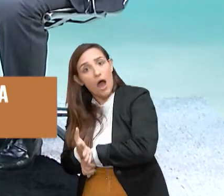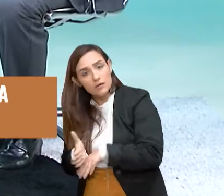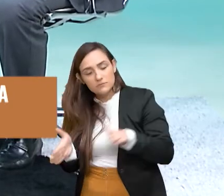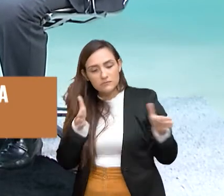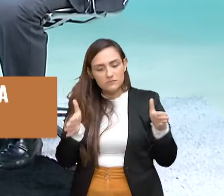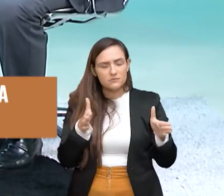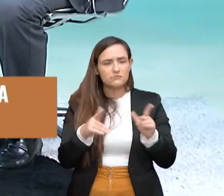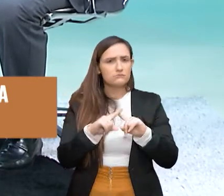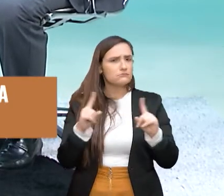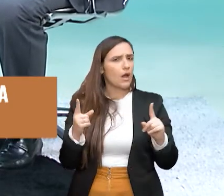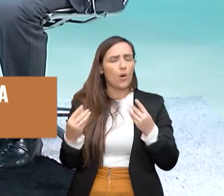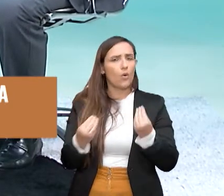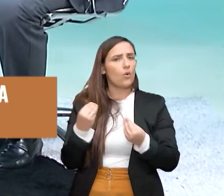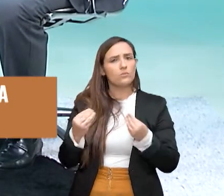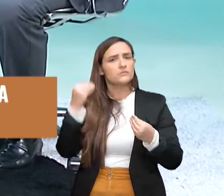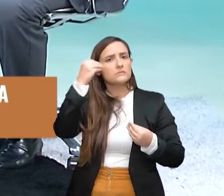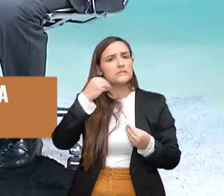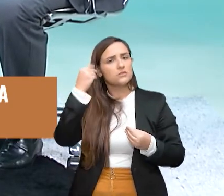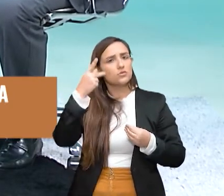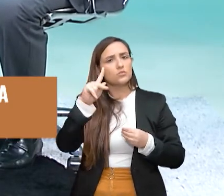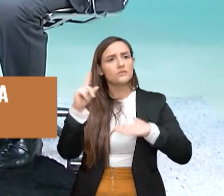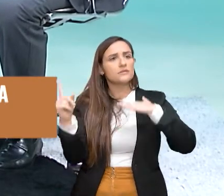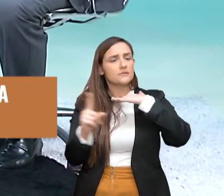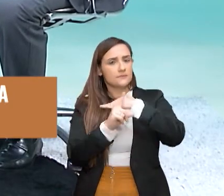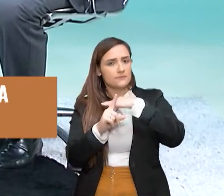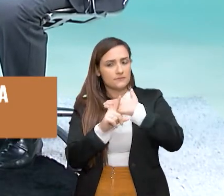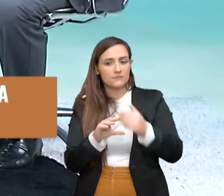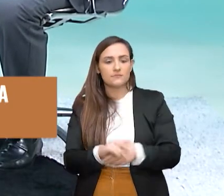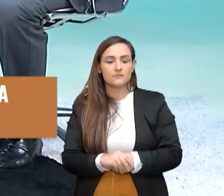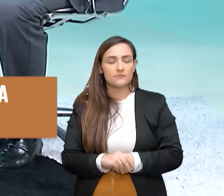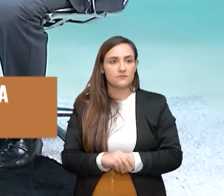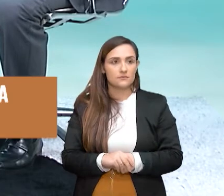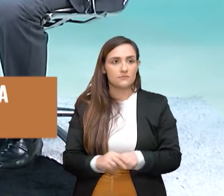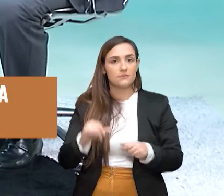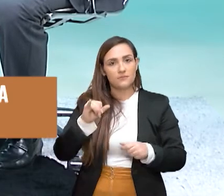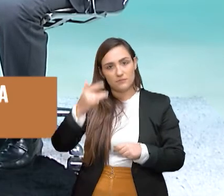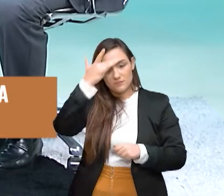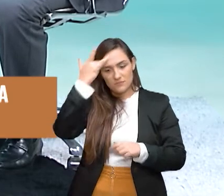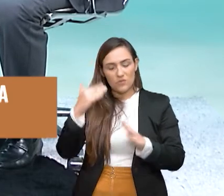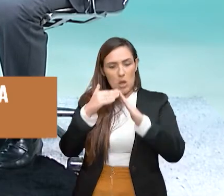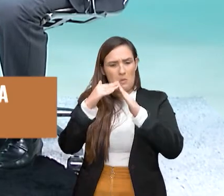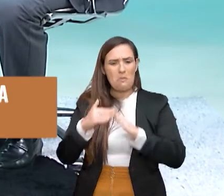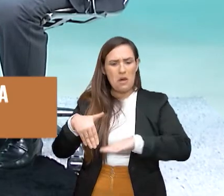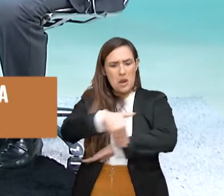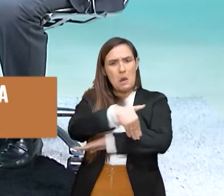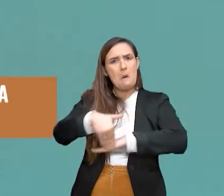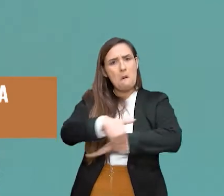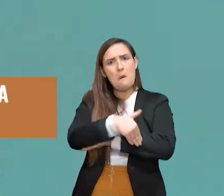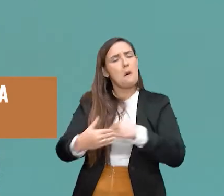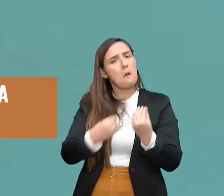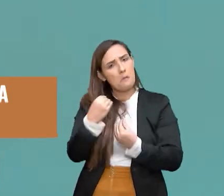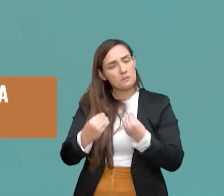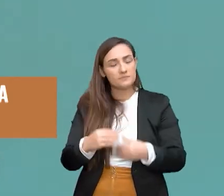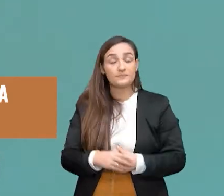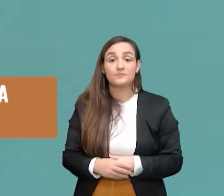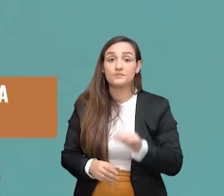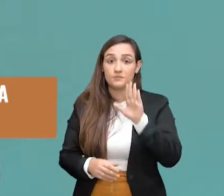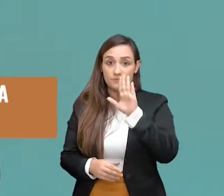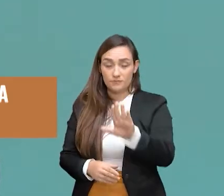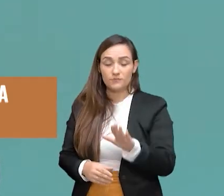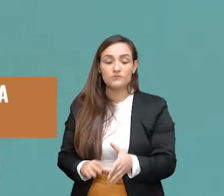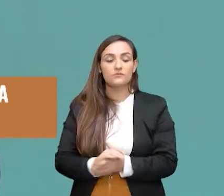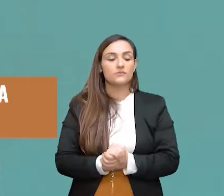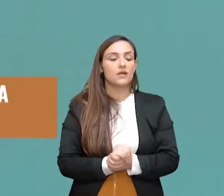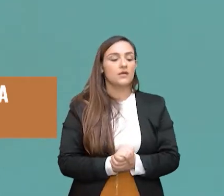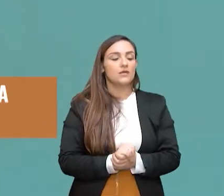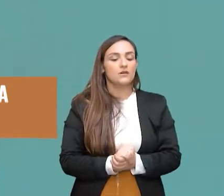experiência desse atendimento específico para assistir essas pessoas em situação de rua? Então, a